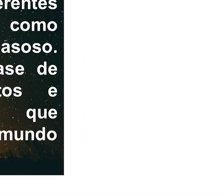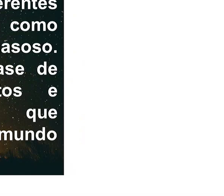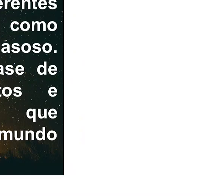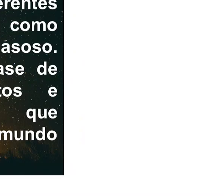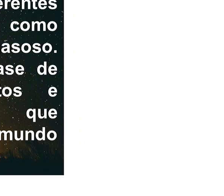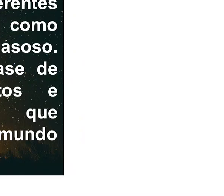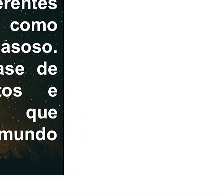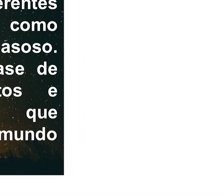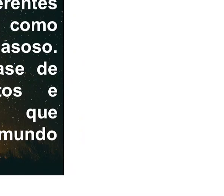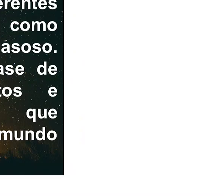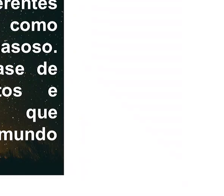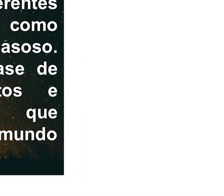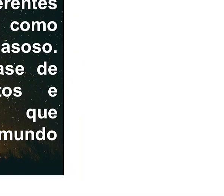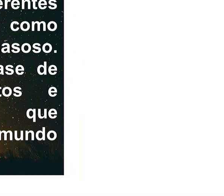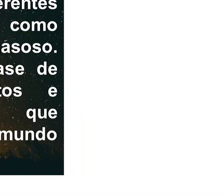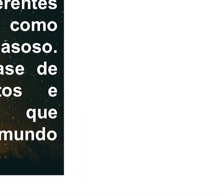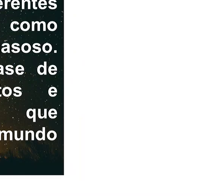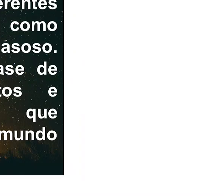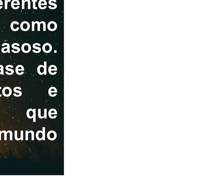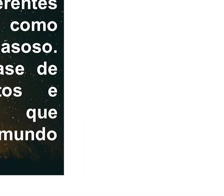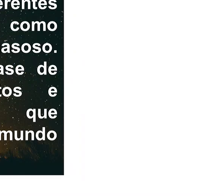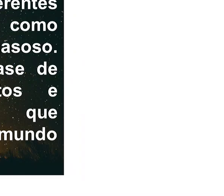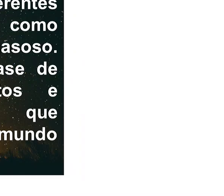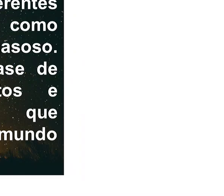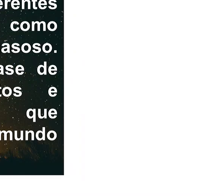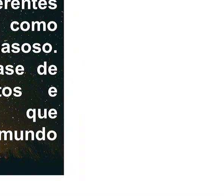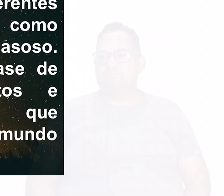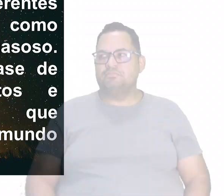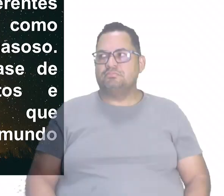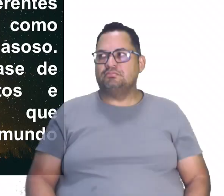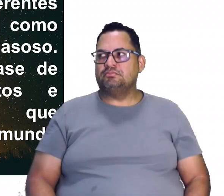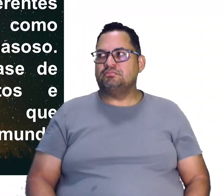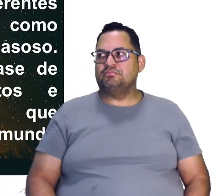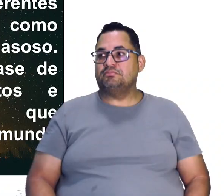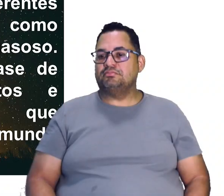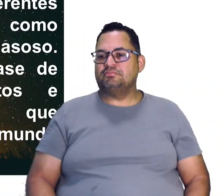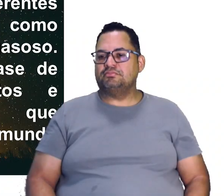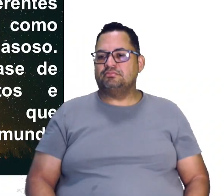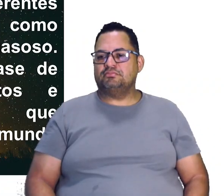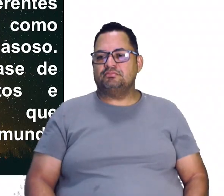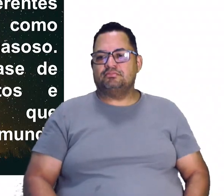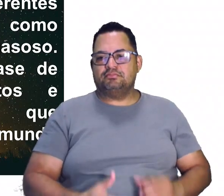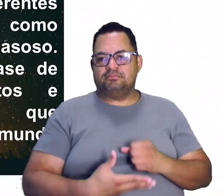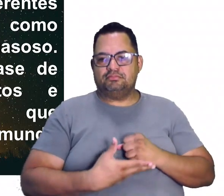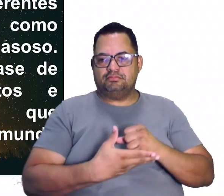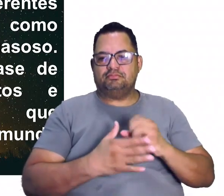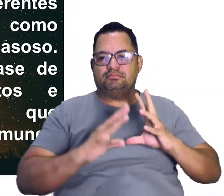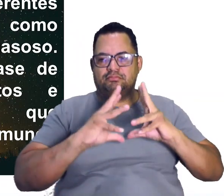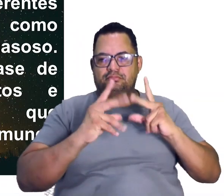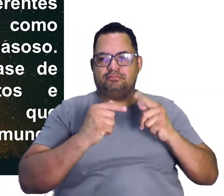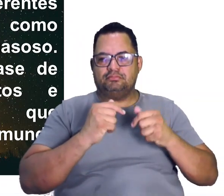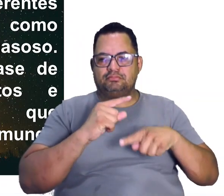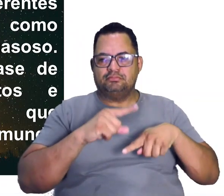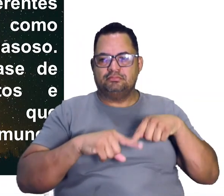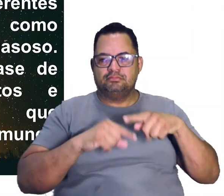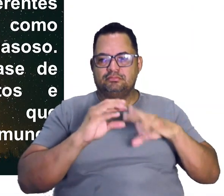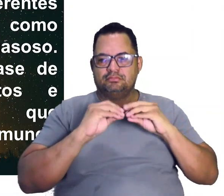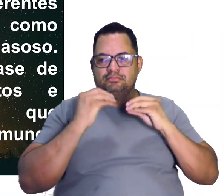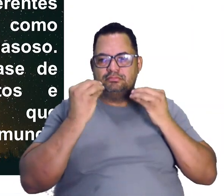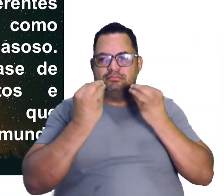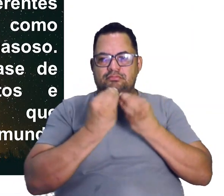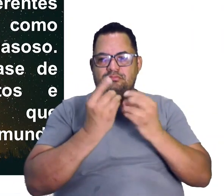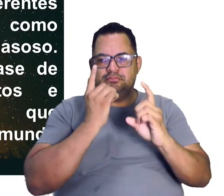matéria, é a base de todos os corpos e objetos e substâncias